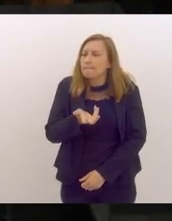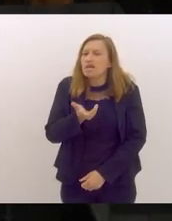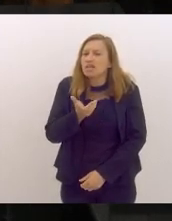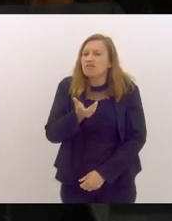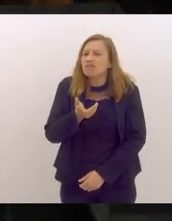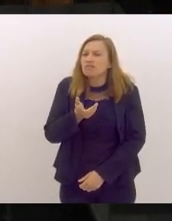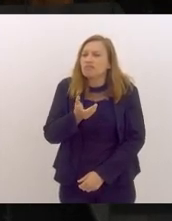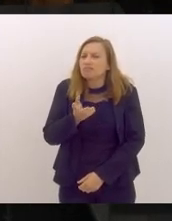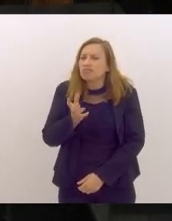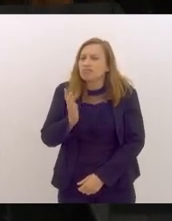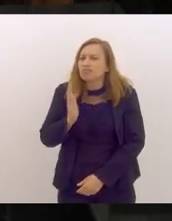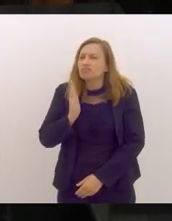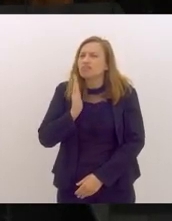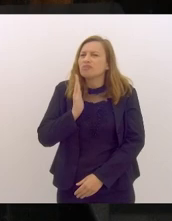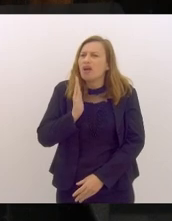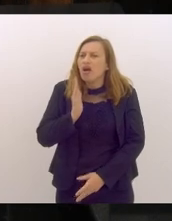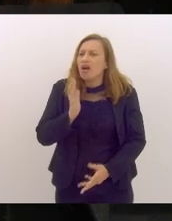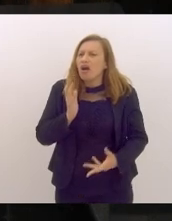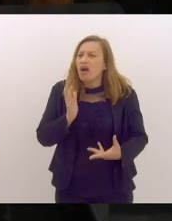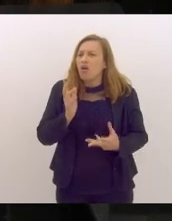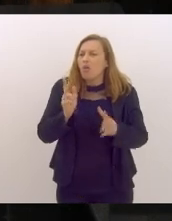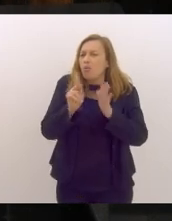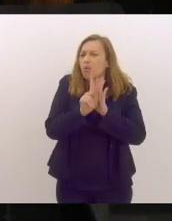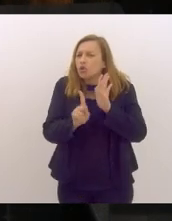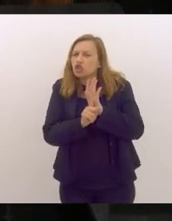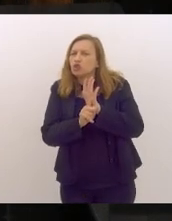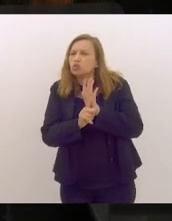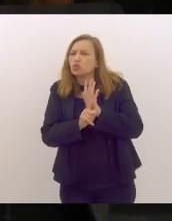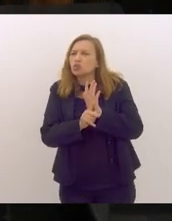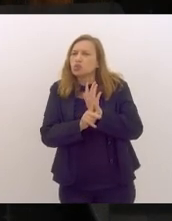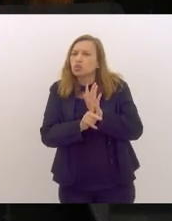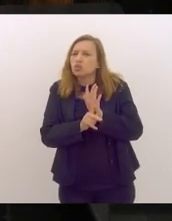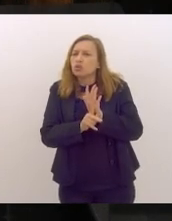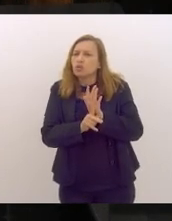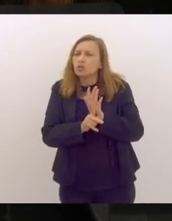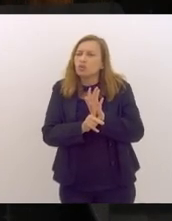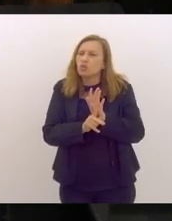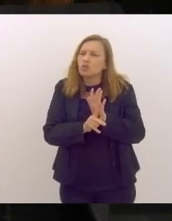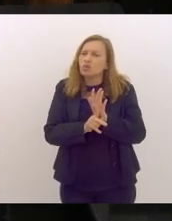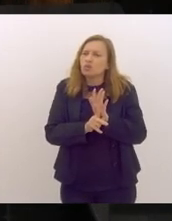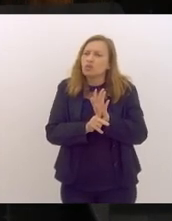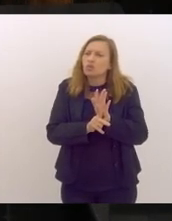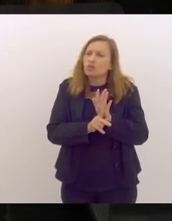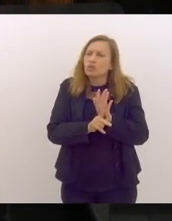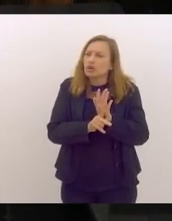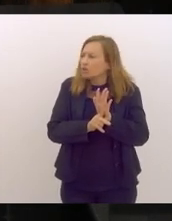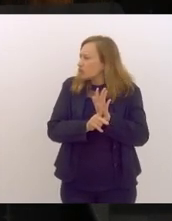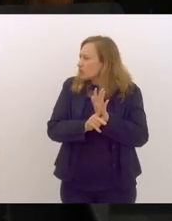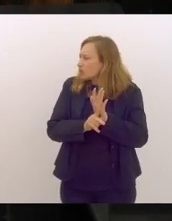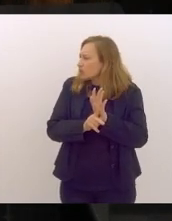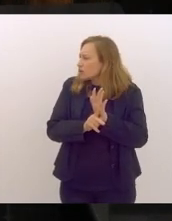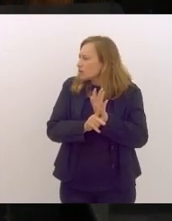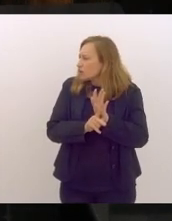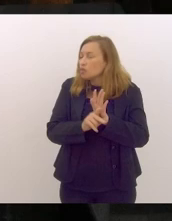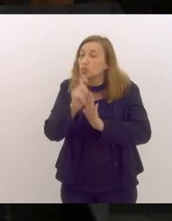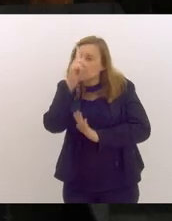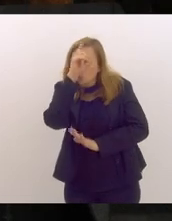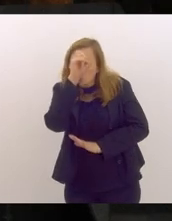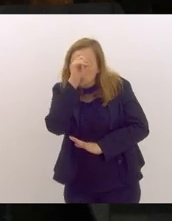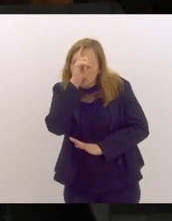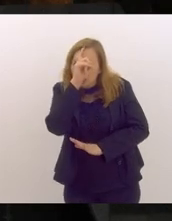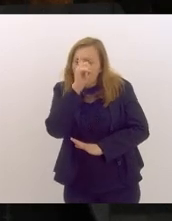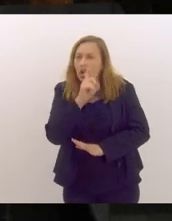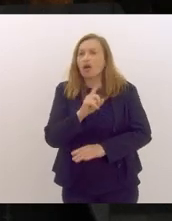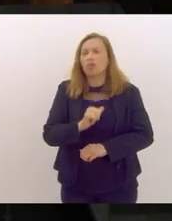direta ao projeto de viabilização do hospital